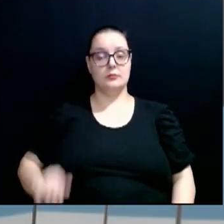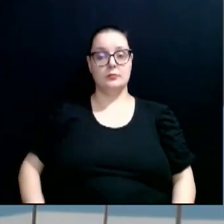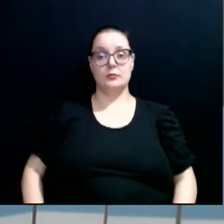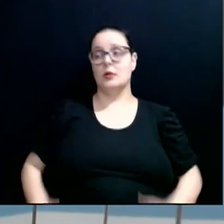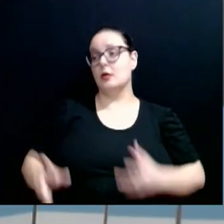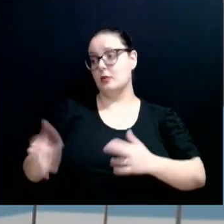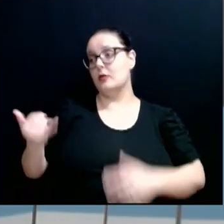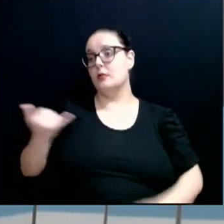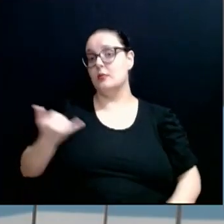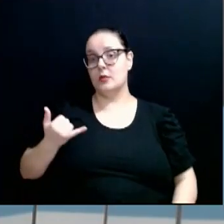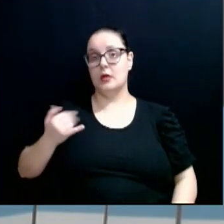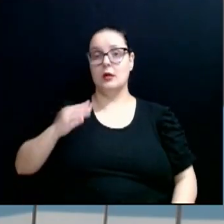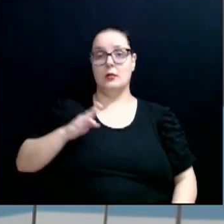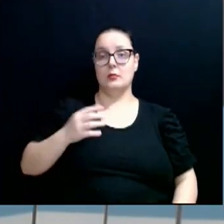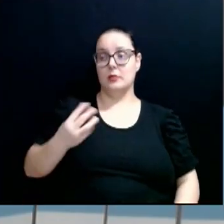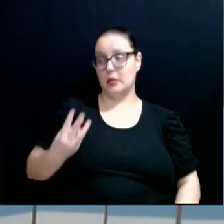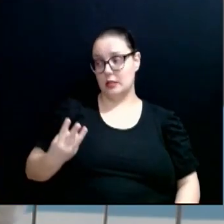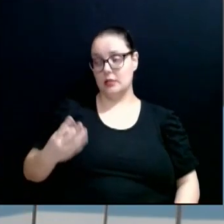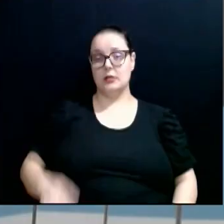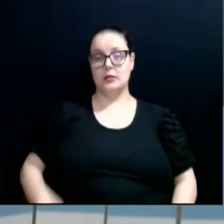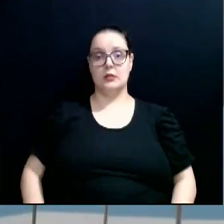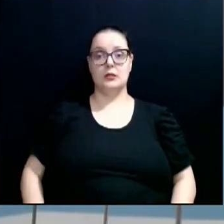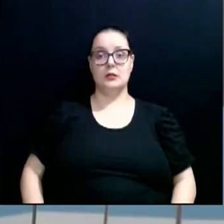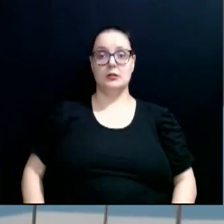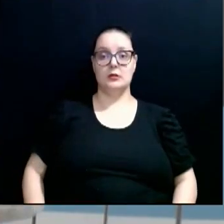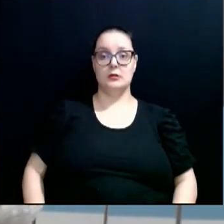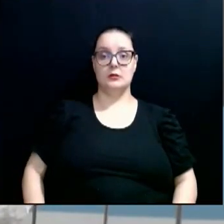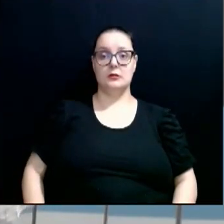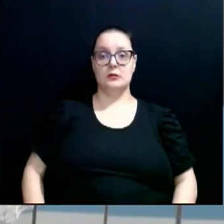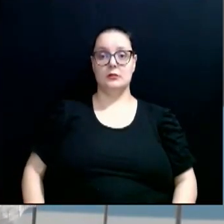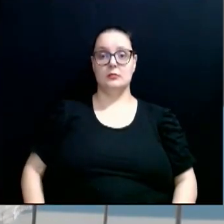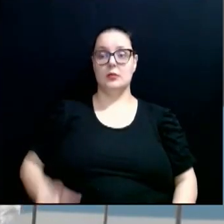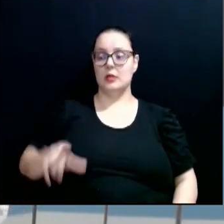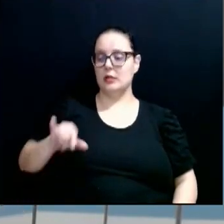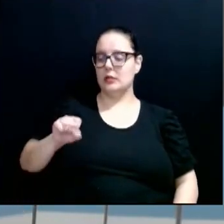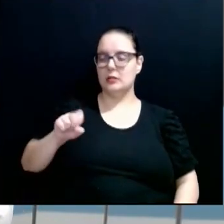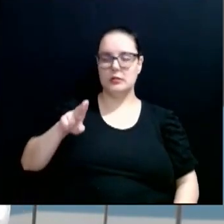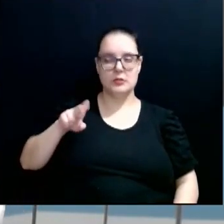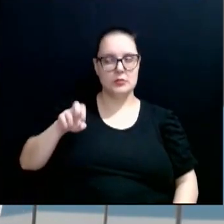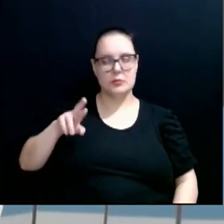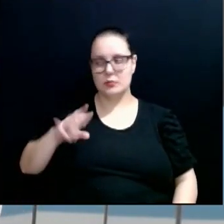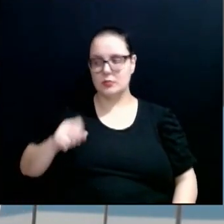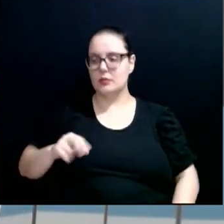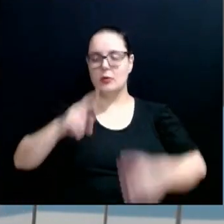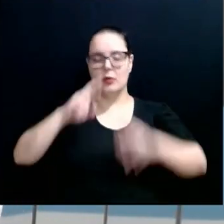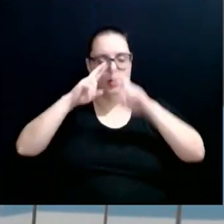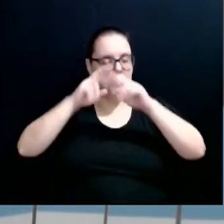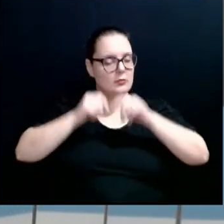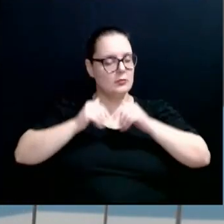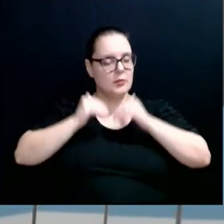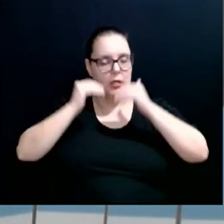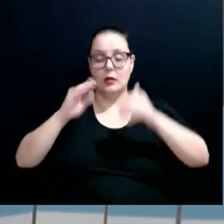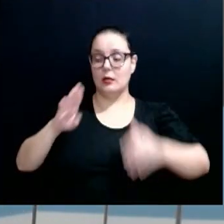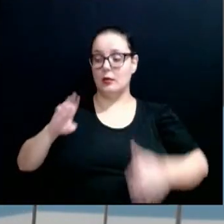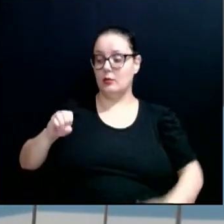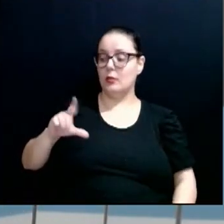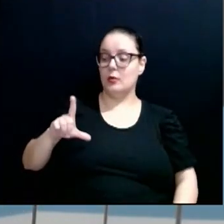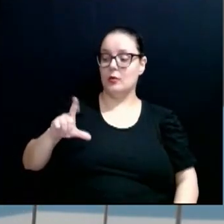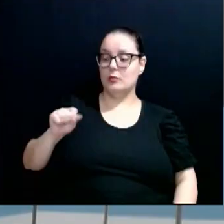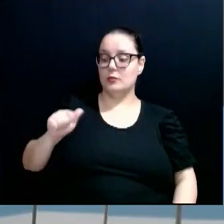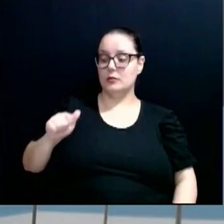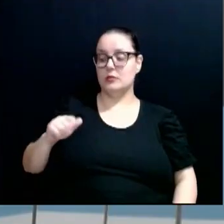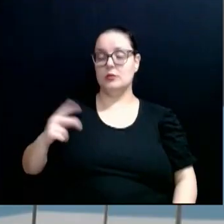B3 de uma lisúria, né, um respeito muito grande, né, a Bolsa de Valores do nosso país.